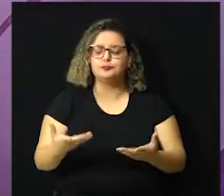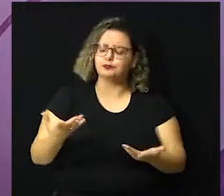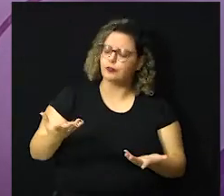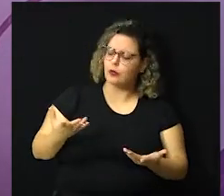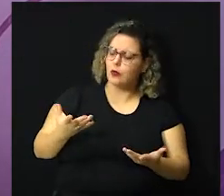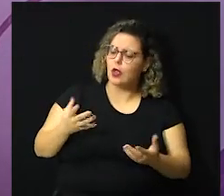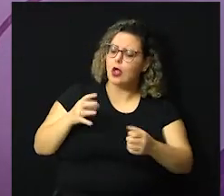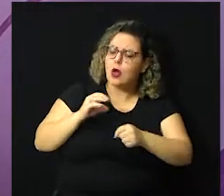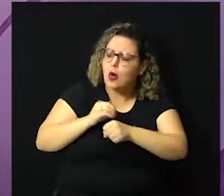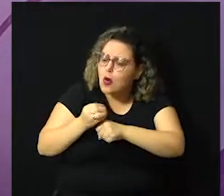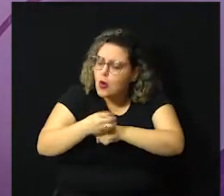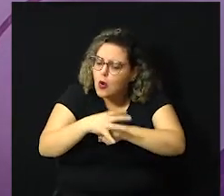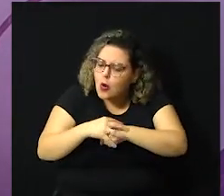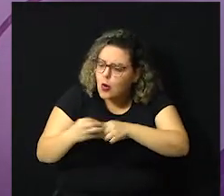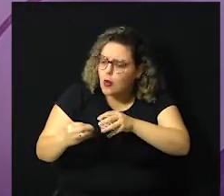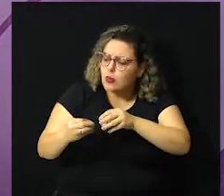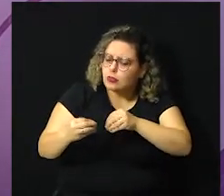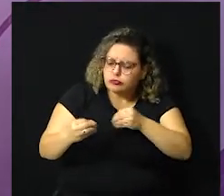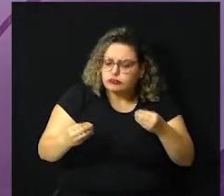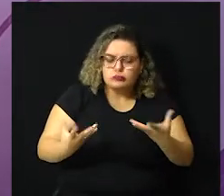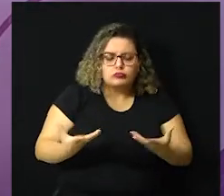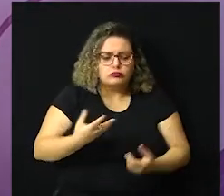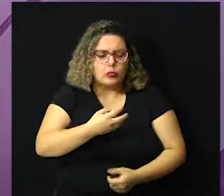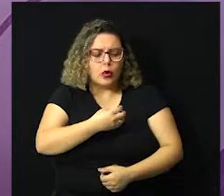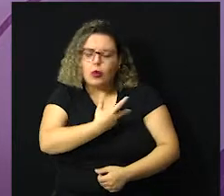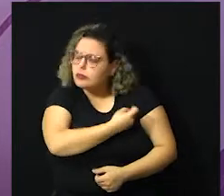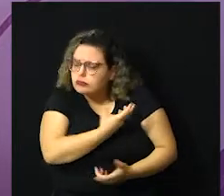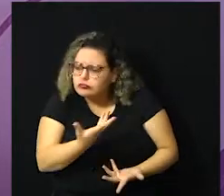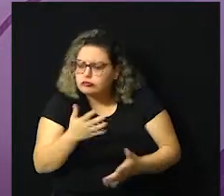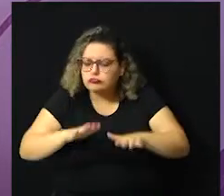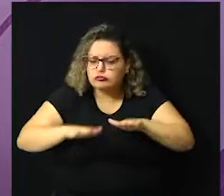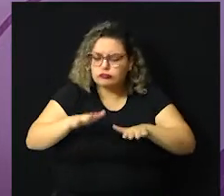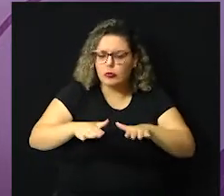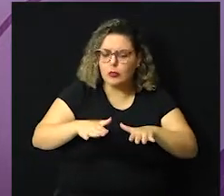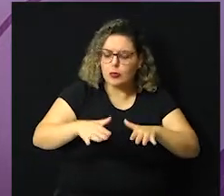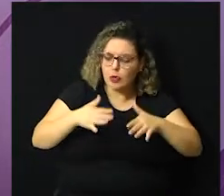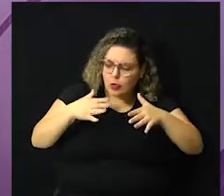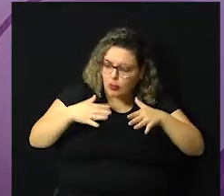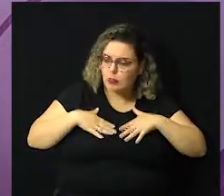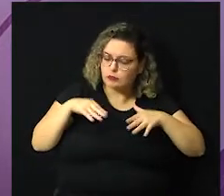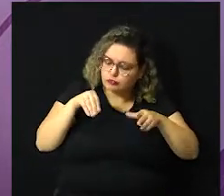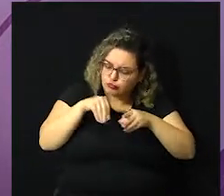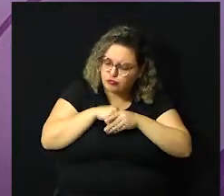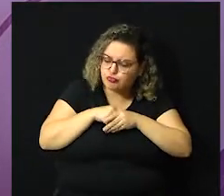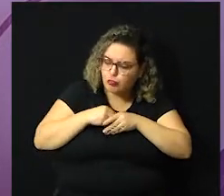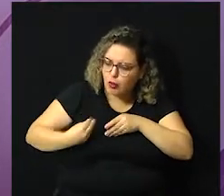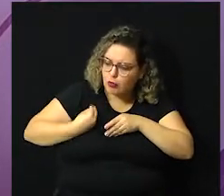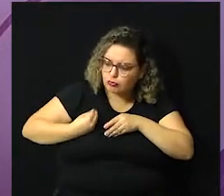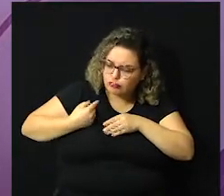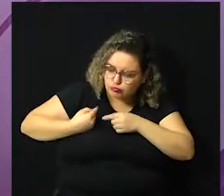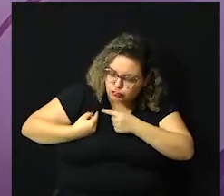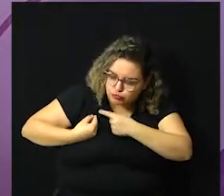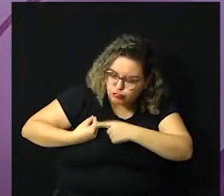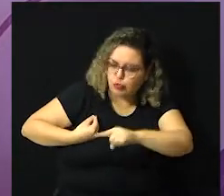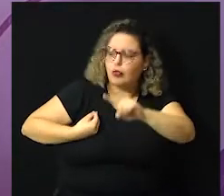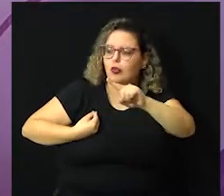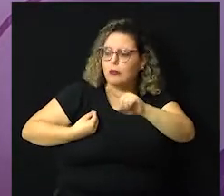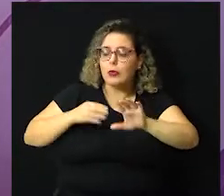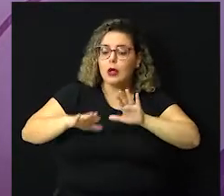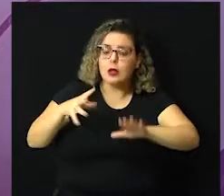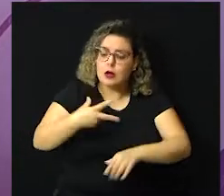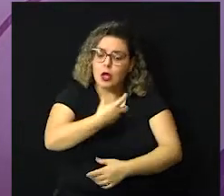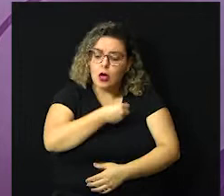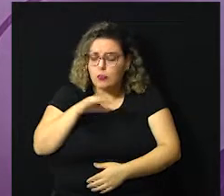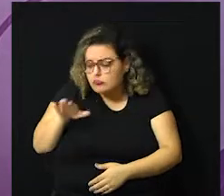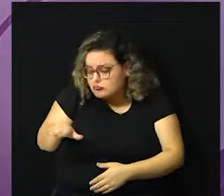eles depende da vacina ou ele fica aí no corpo da pessoa a vida inteira? Porque tem muitas vacinas que a gente toma